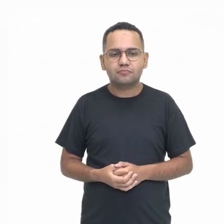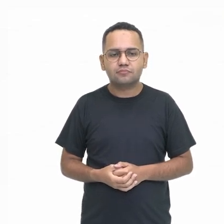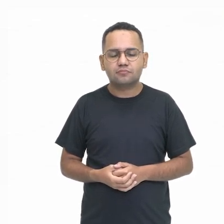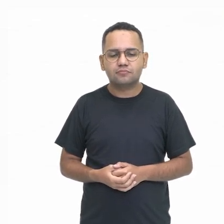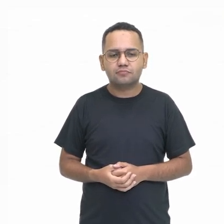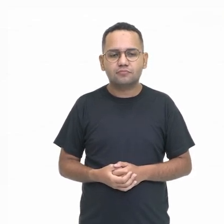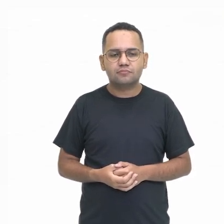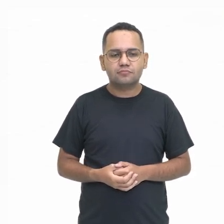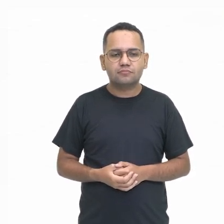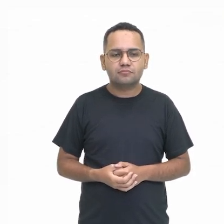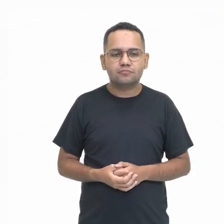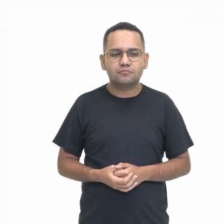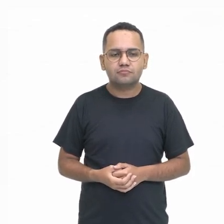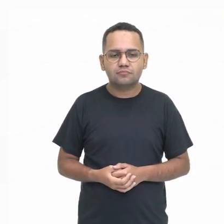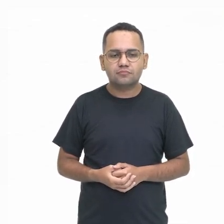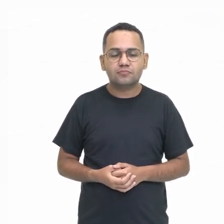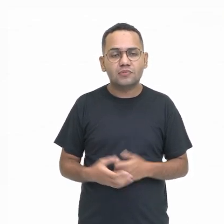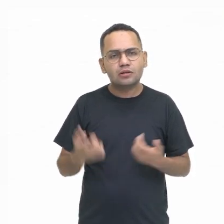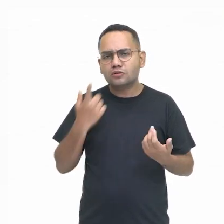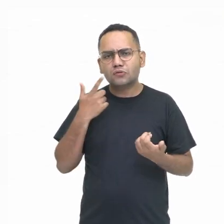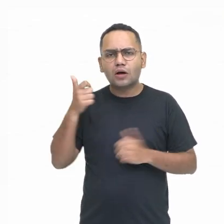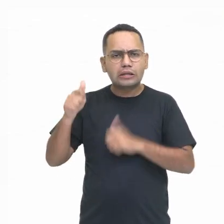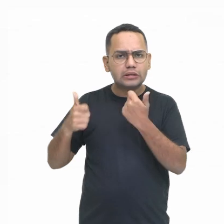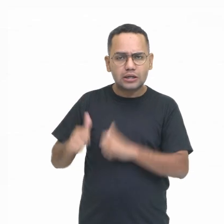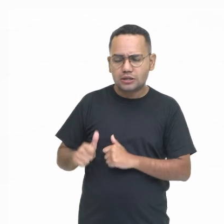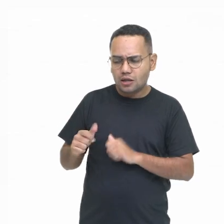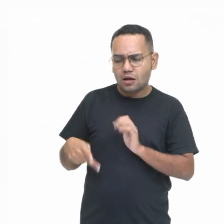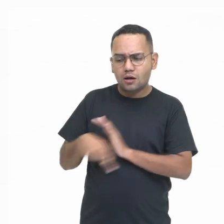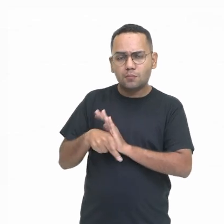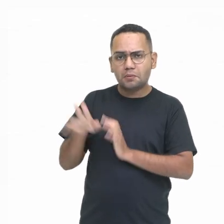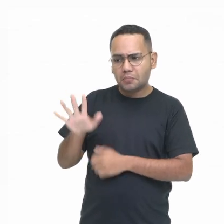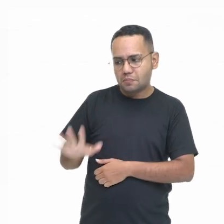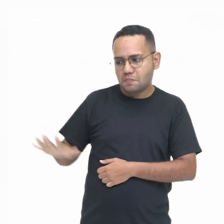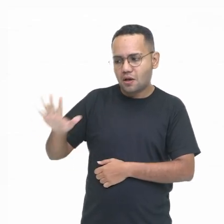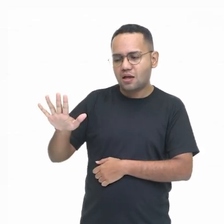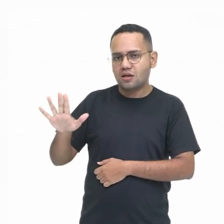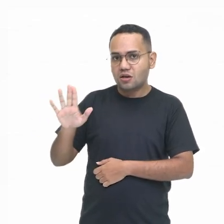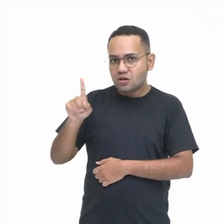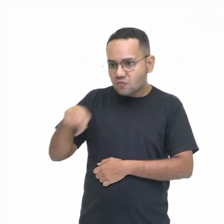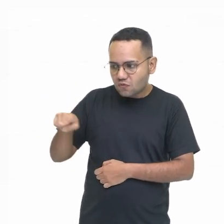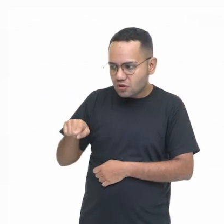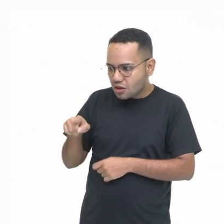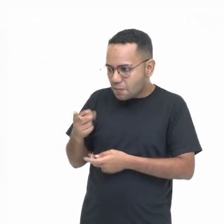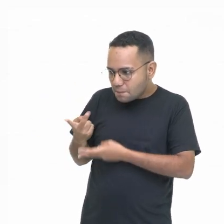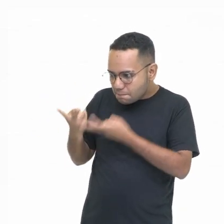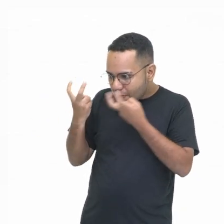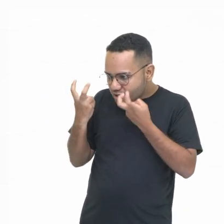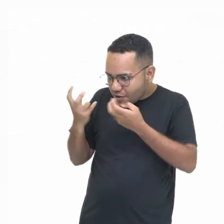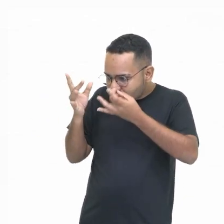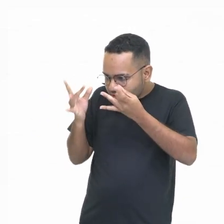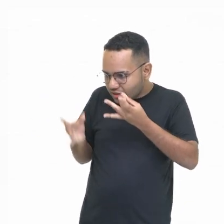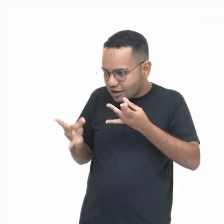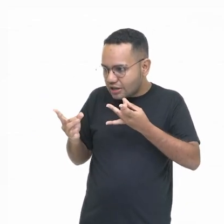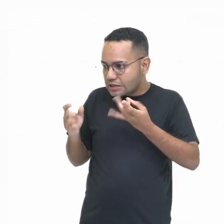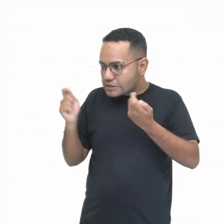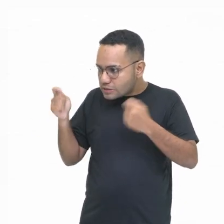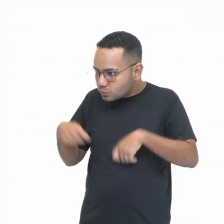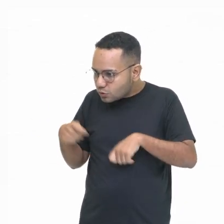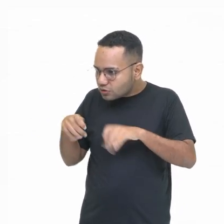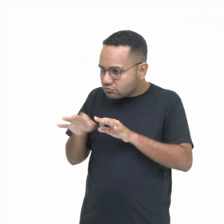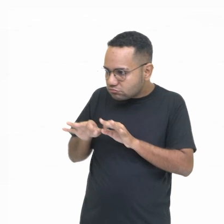bem pela maneira como ela se apresenta aí no plano cartesiano, que isso também ajuda a você perceber quando a função